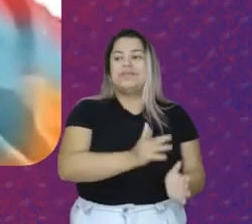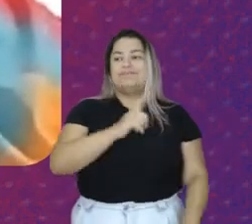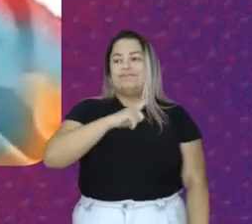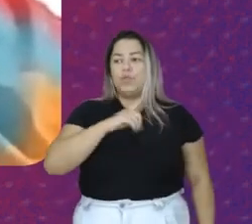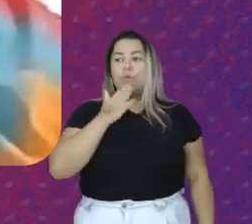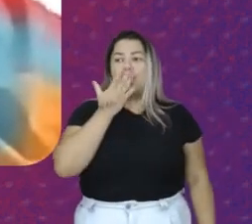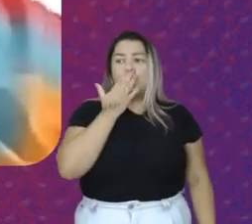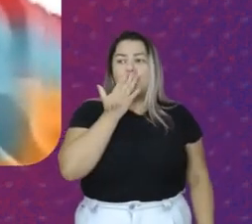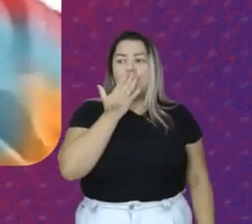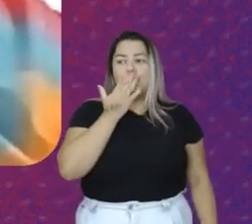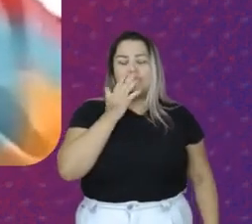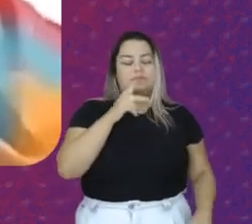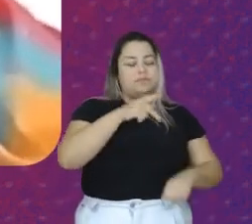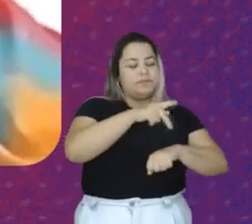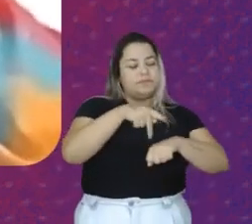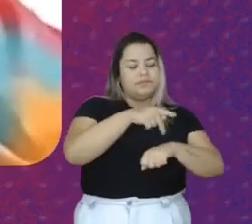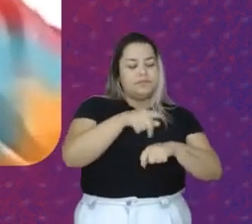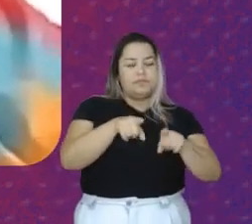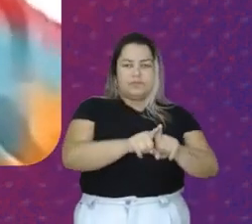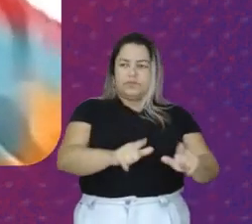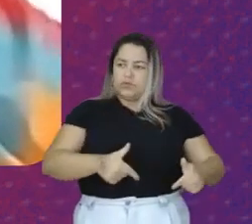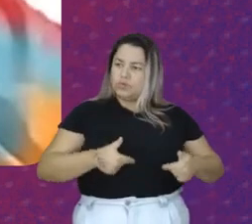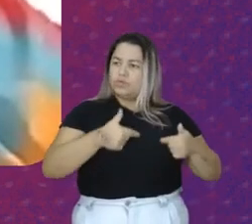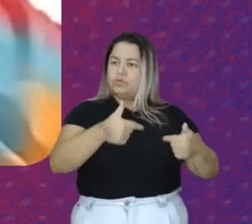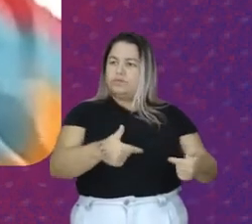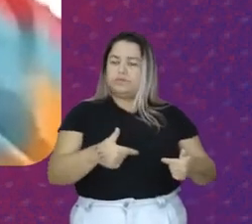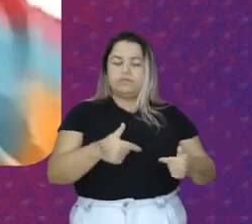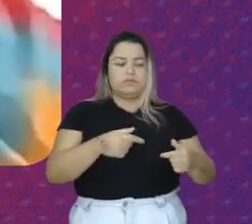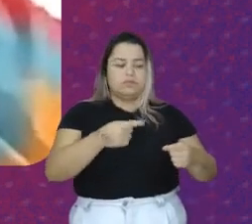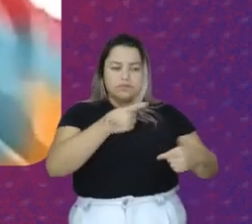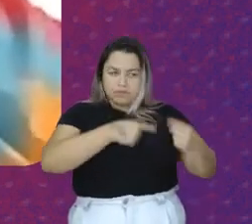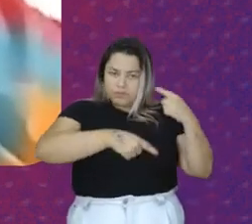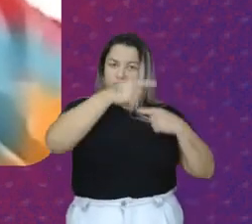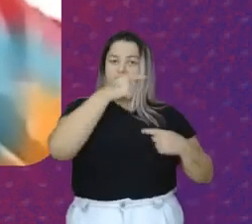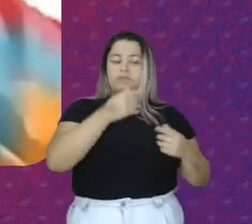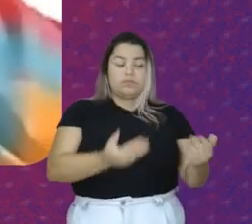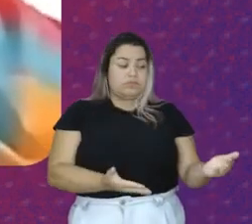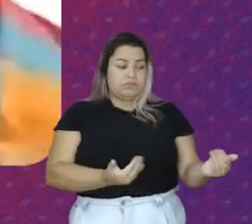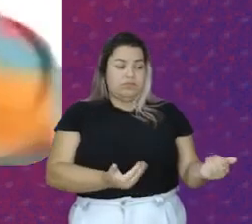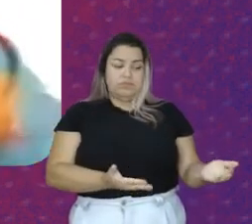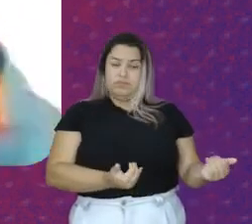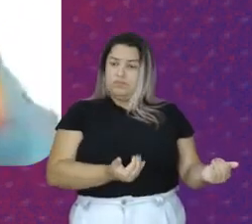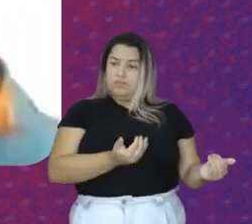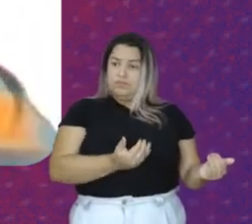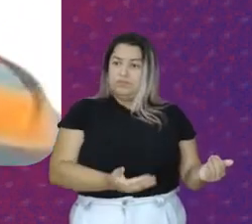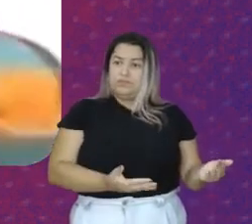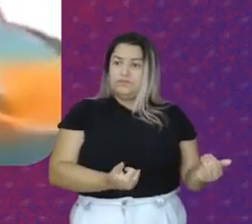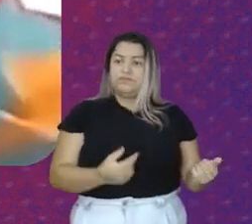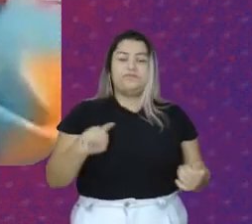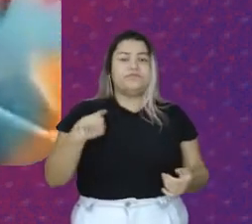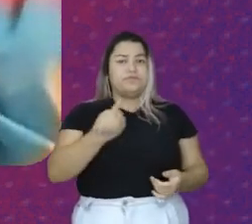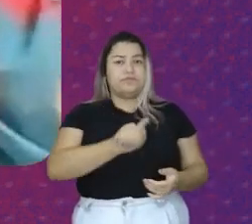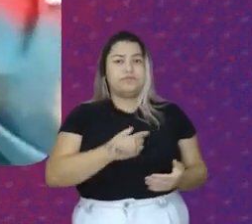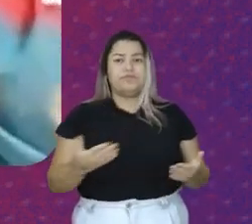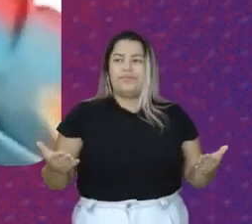país. Nós estamos lutando muito para construir uma agenda de direitos para a juventude. Nós temos agora uma geração